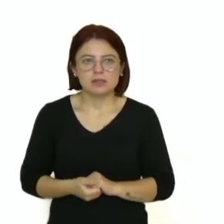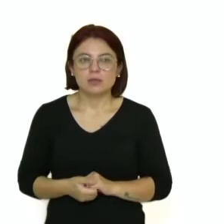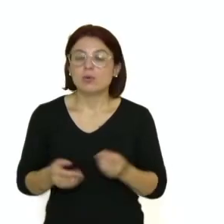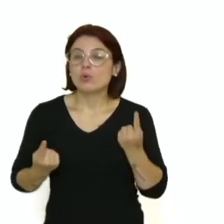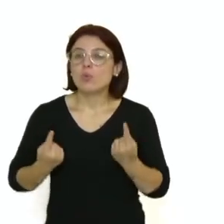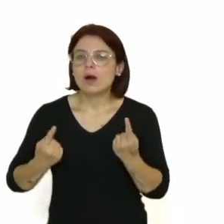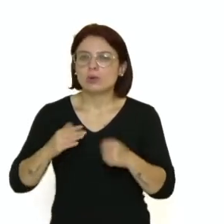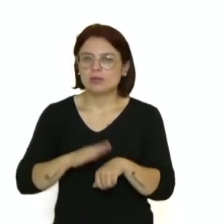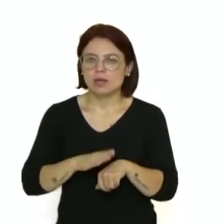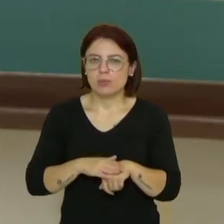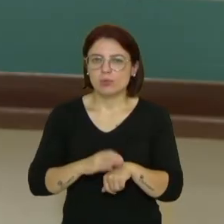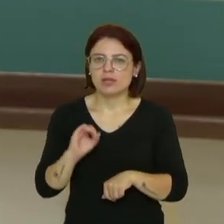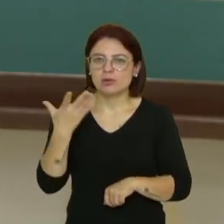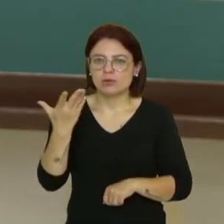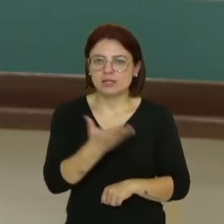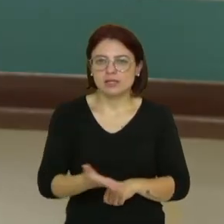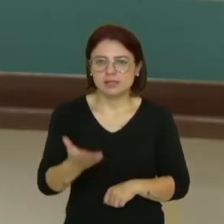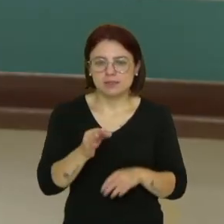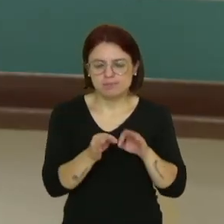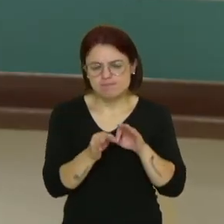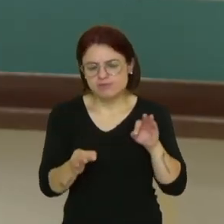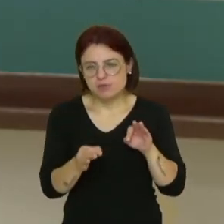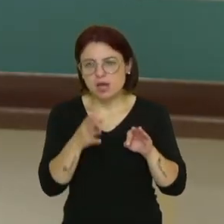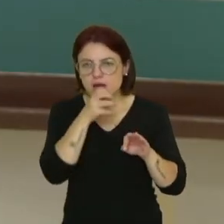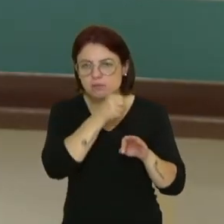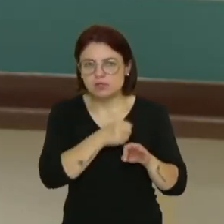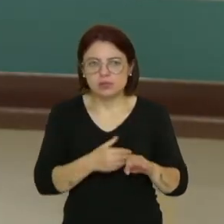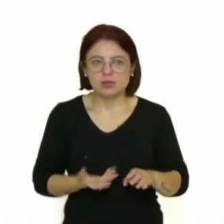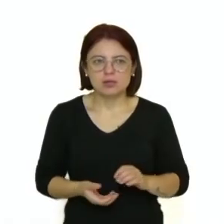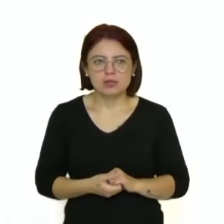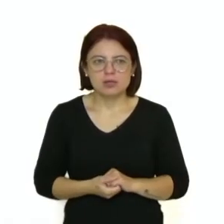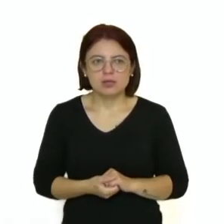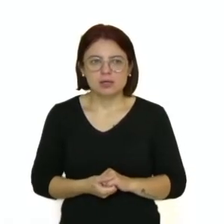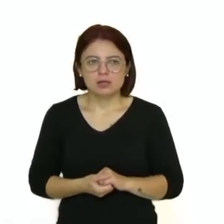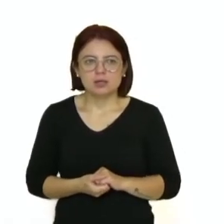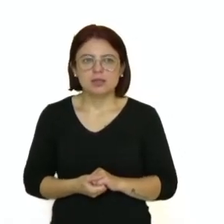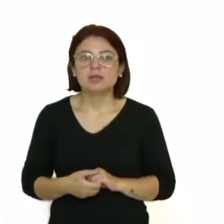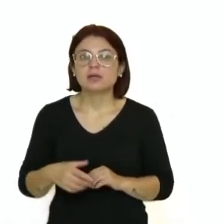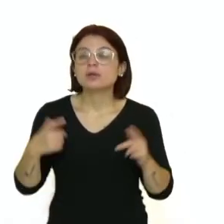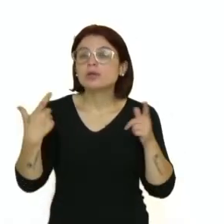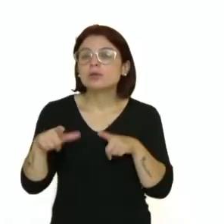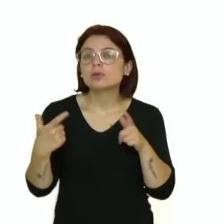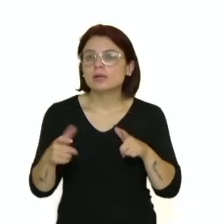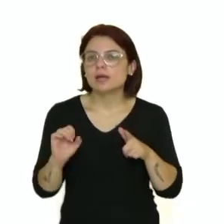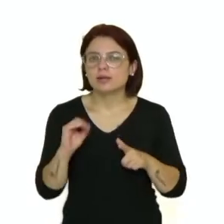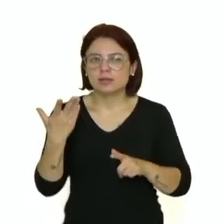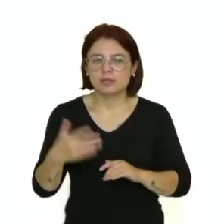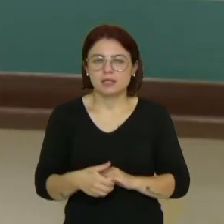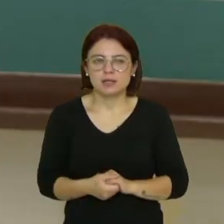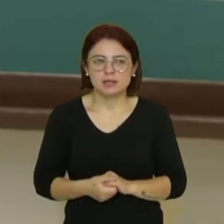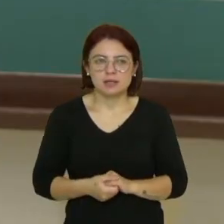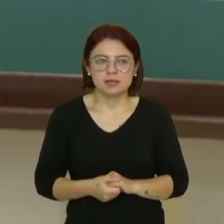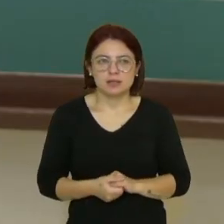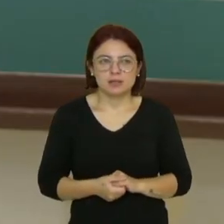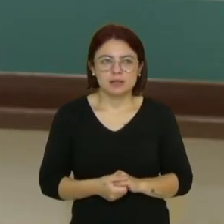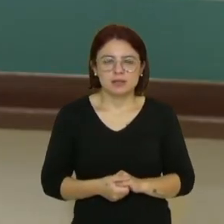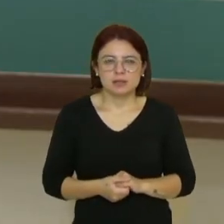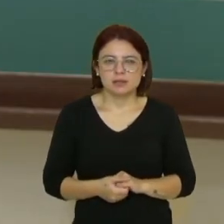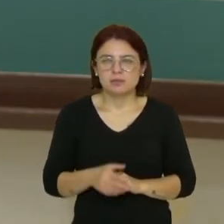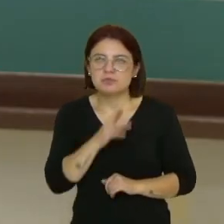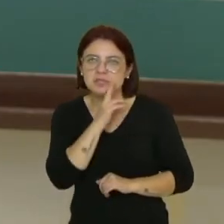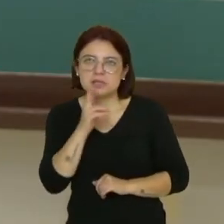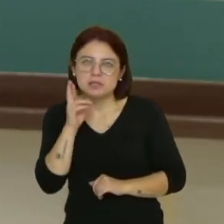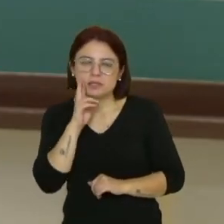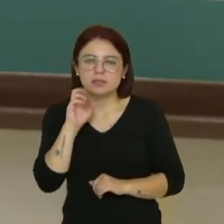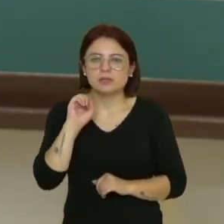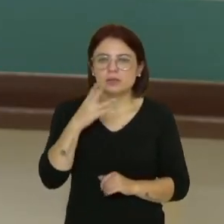tempo acontecerá? Muito breve? É uma pequena cena? Onde acontecerá? Em que local? Vai ser em um restaurante?